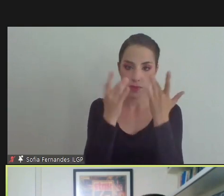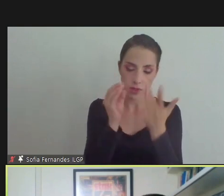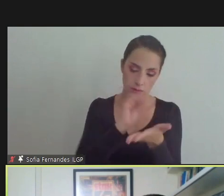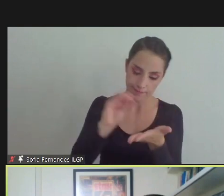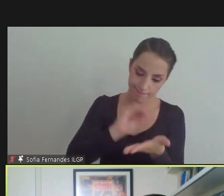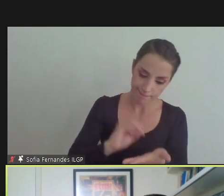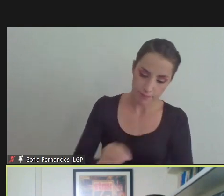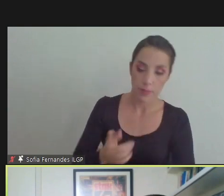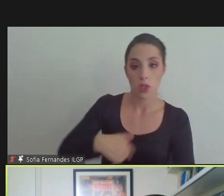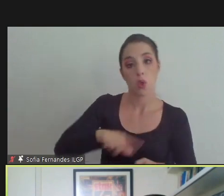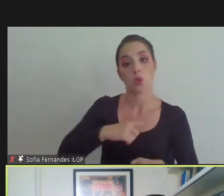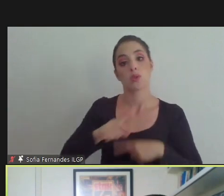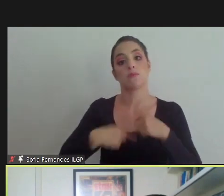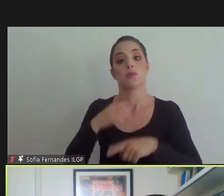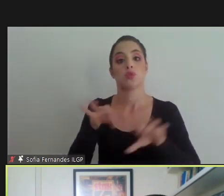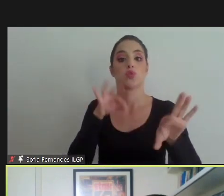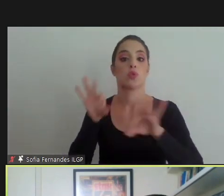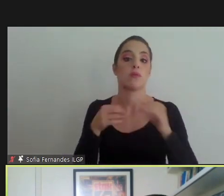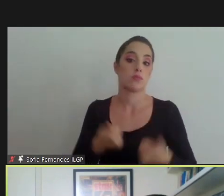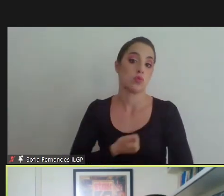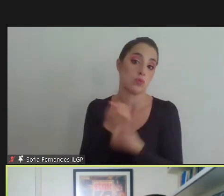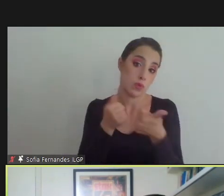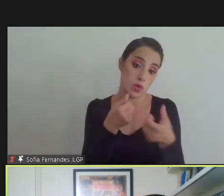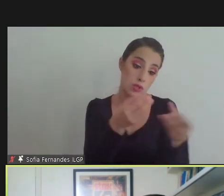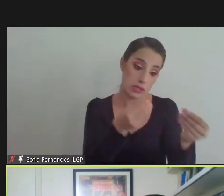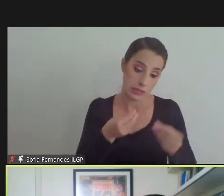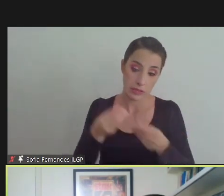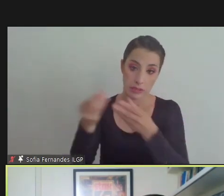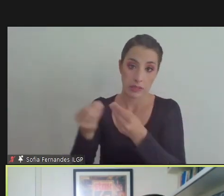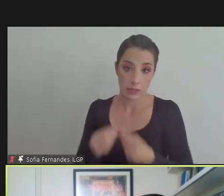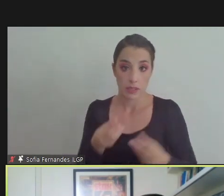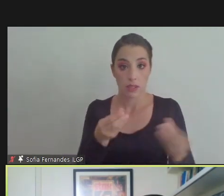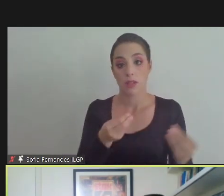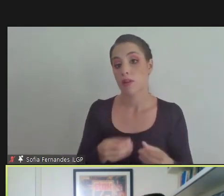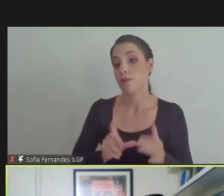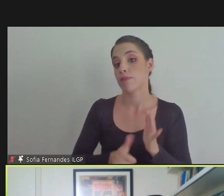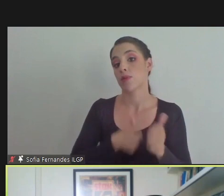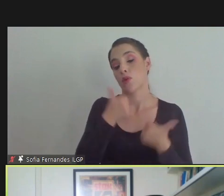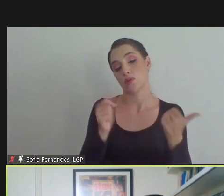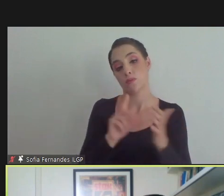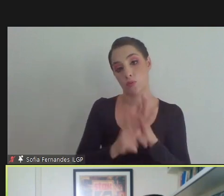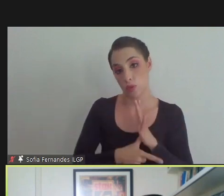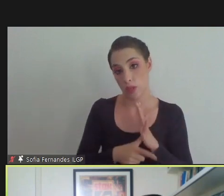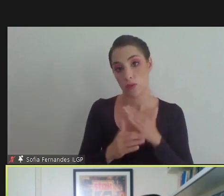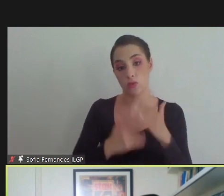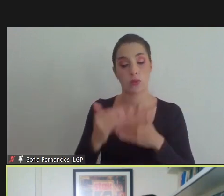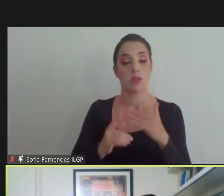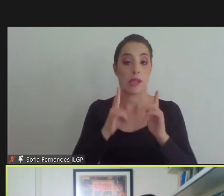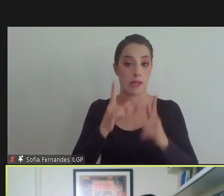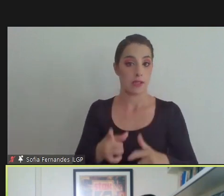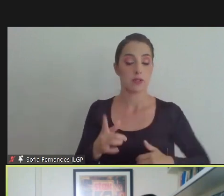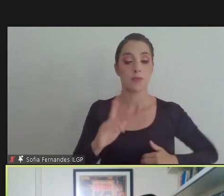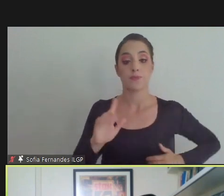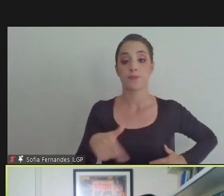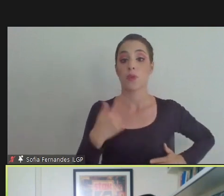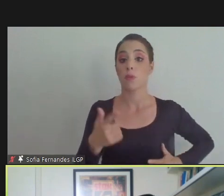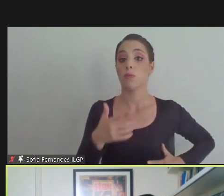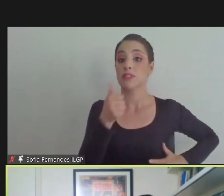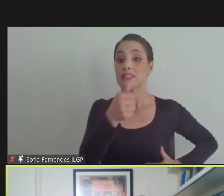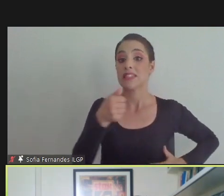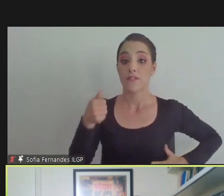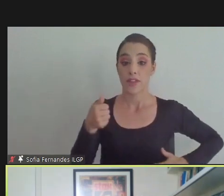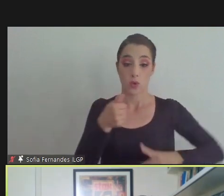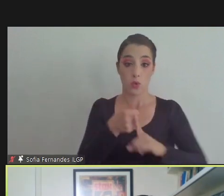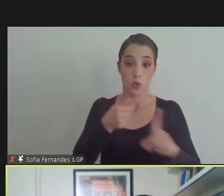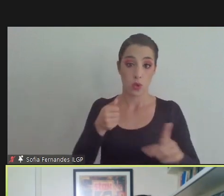fazermos essa seleção e tentarmos garantir melhores projetos, né, de partida. Outro grande desafio é garantir o engajamento